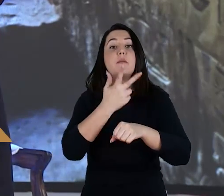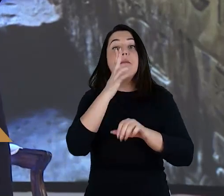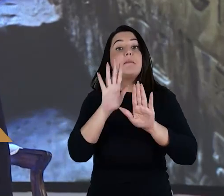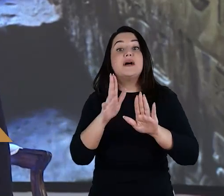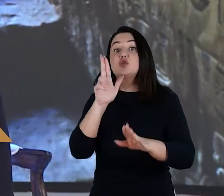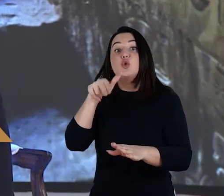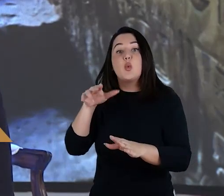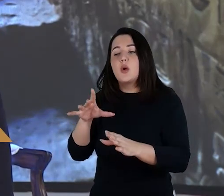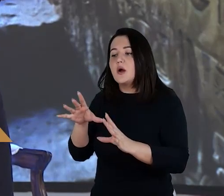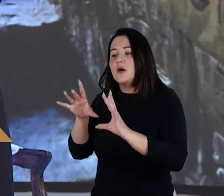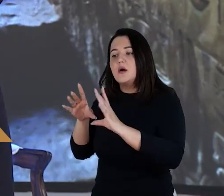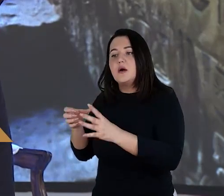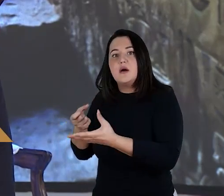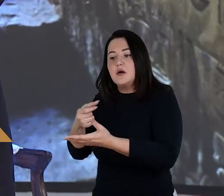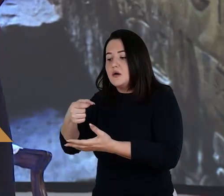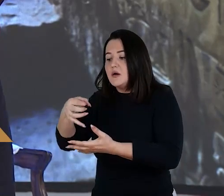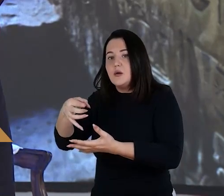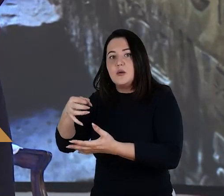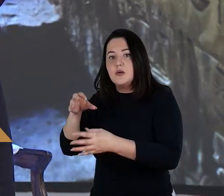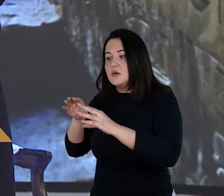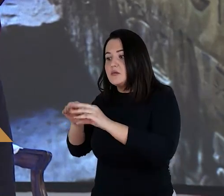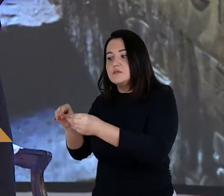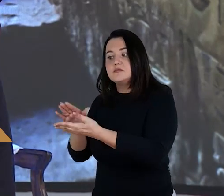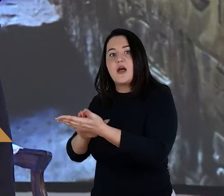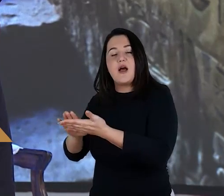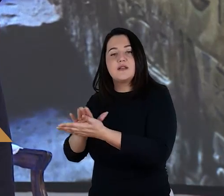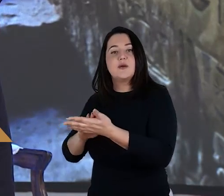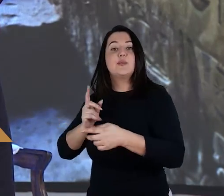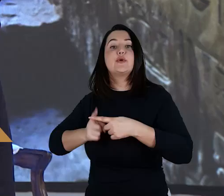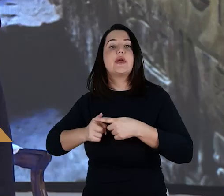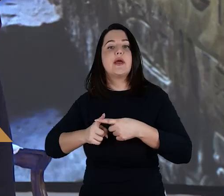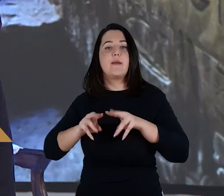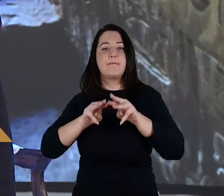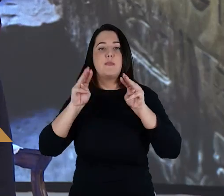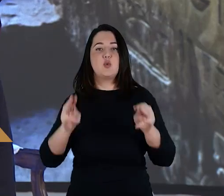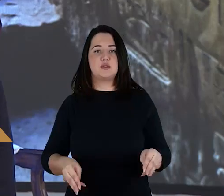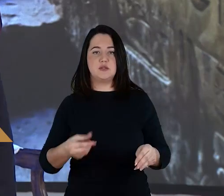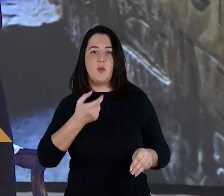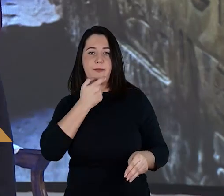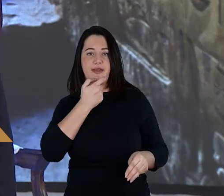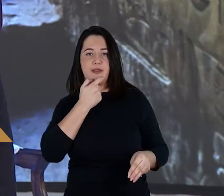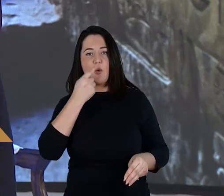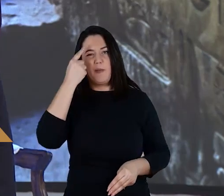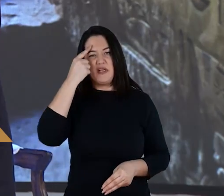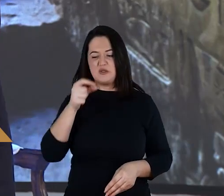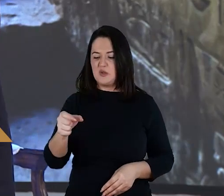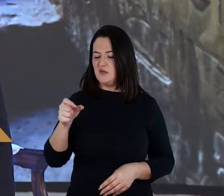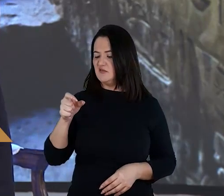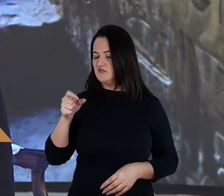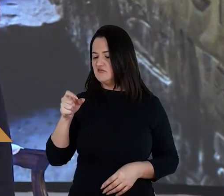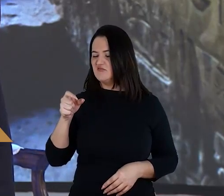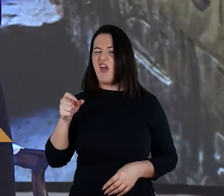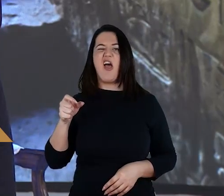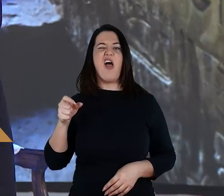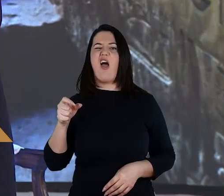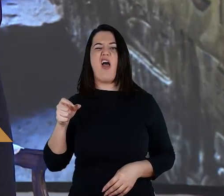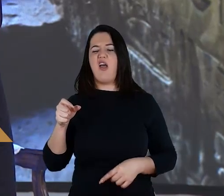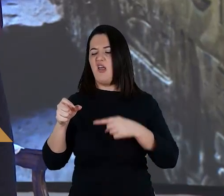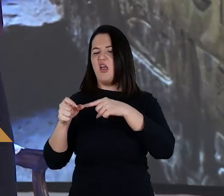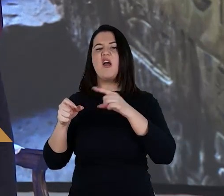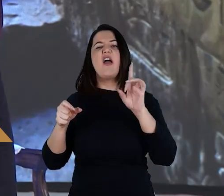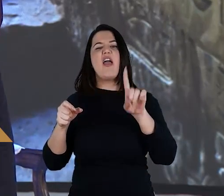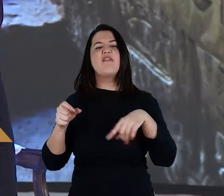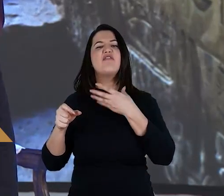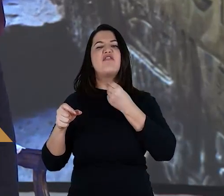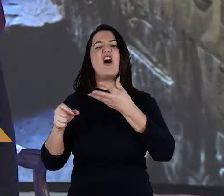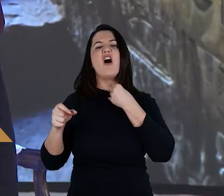peça não foi comprada pelo Museu Britânico, porque eles pensavam a princípio que seria apenas uma grosseira